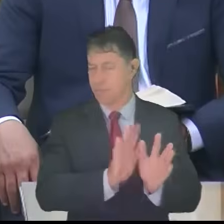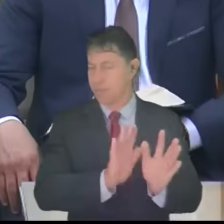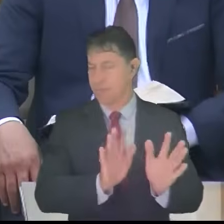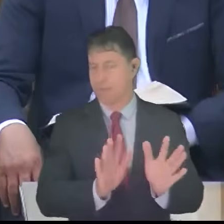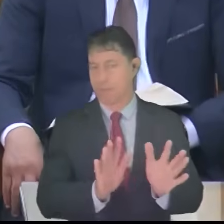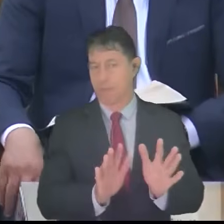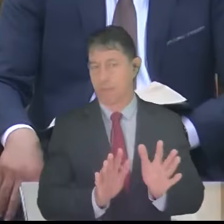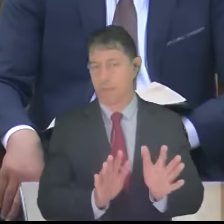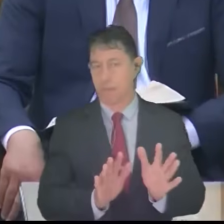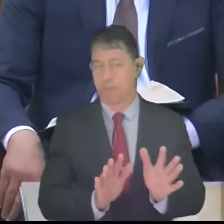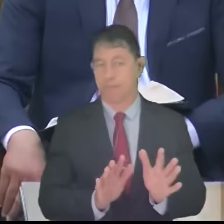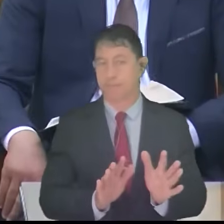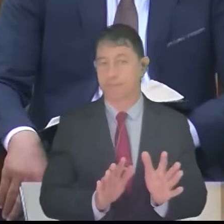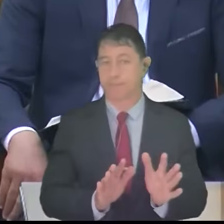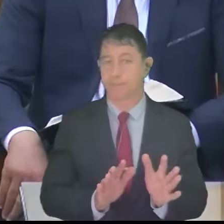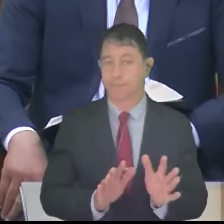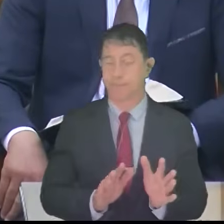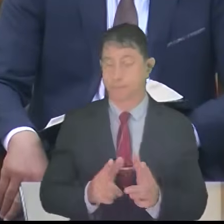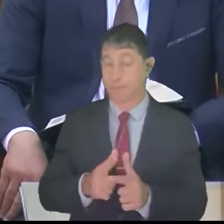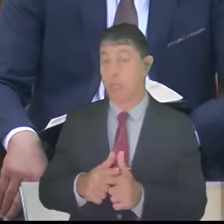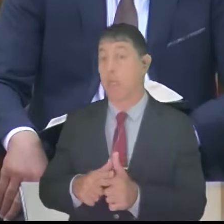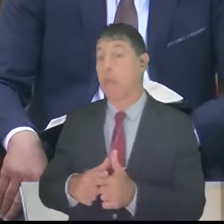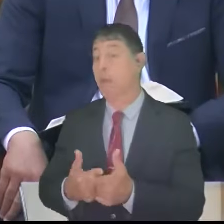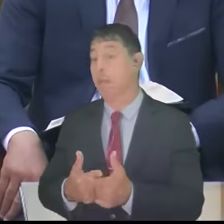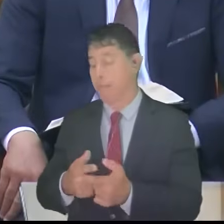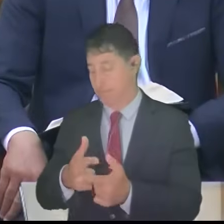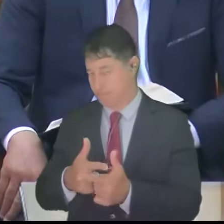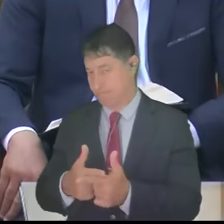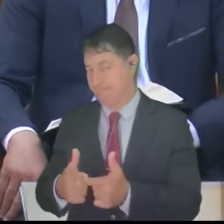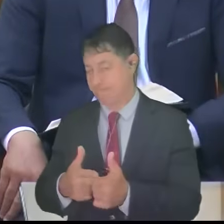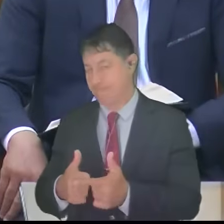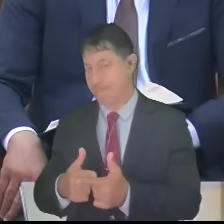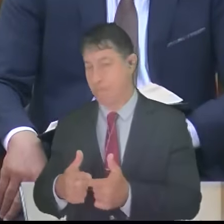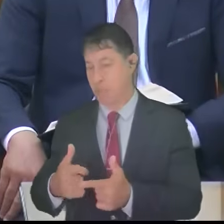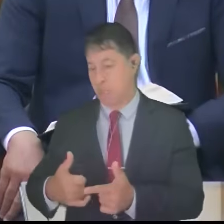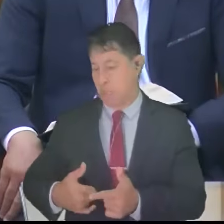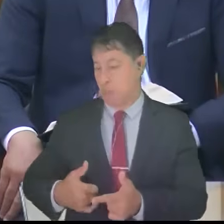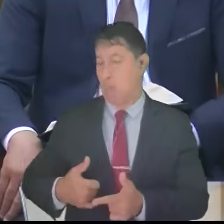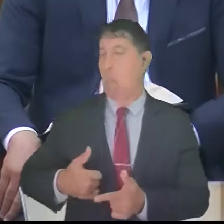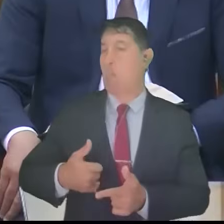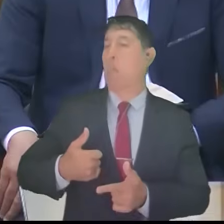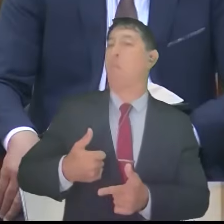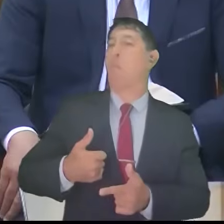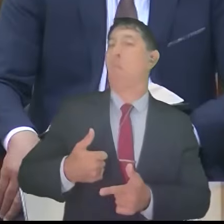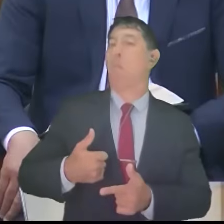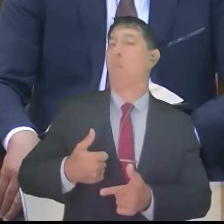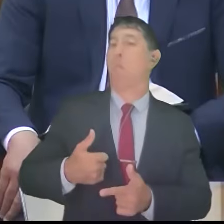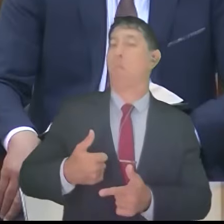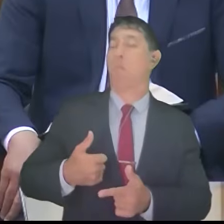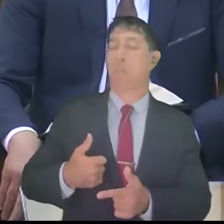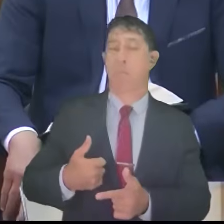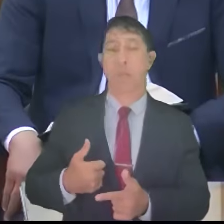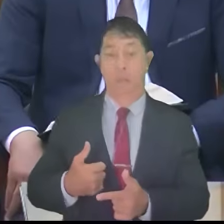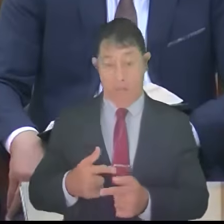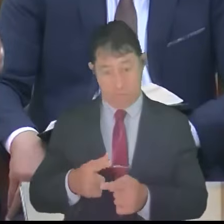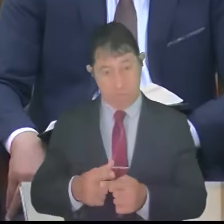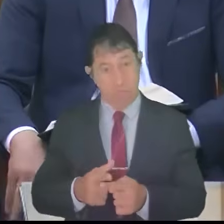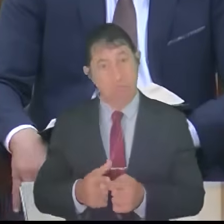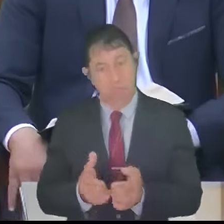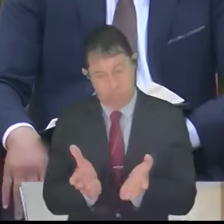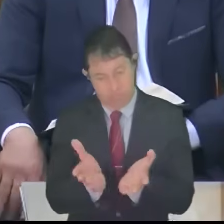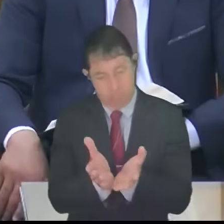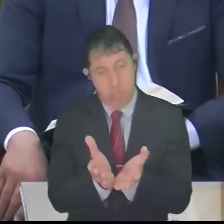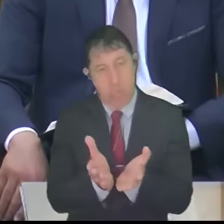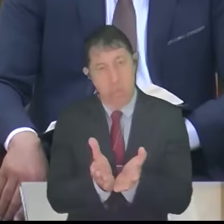ser instruído. O problema é a soberba. Aleluia. Porque na Bíblia tem gente culta que